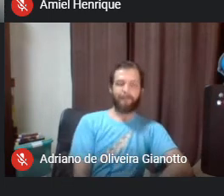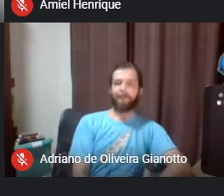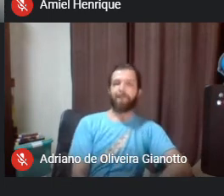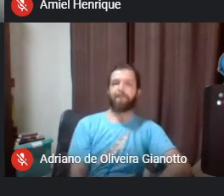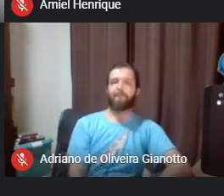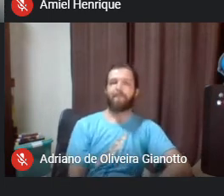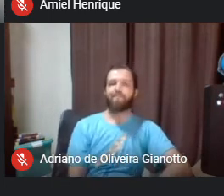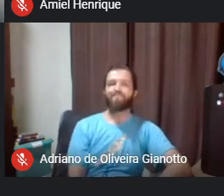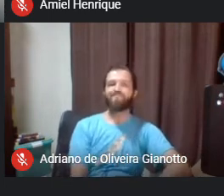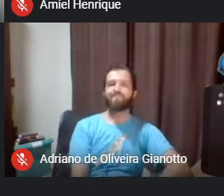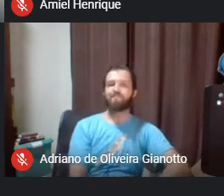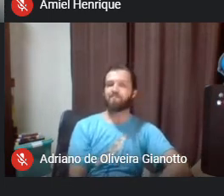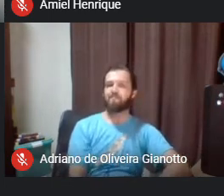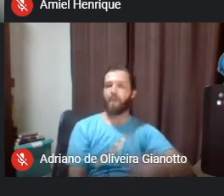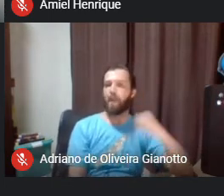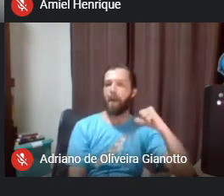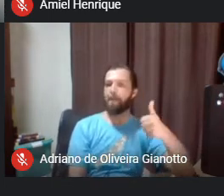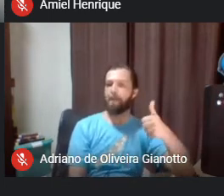valor o oralismo.